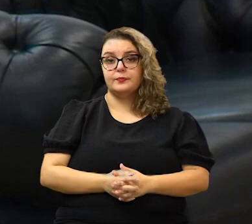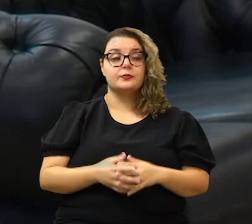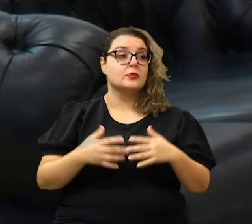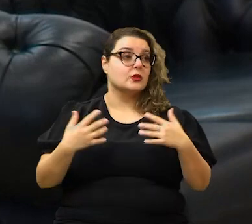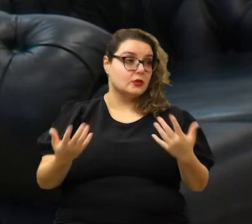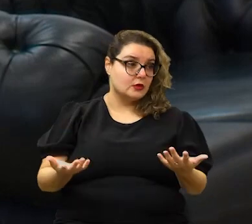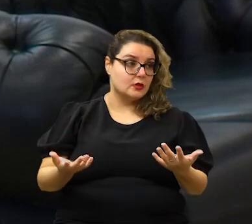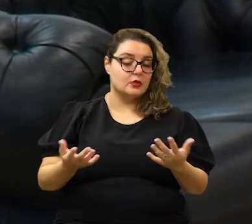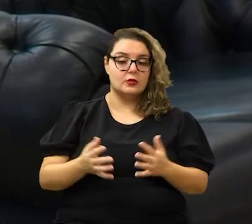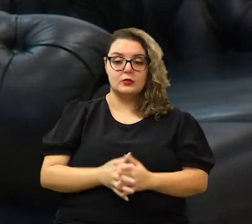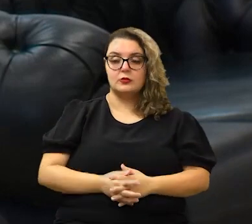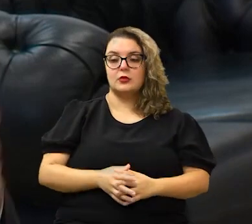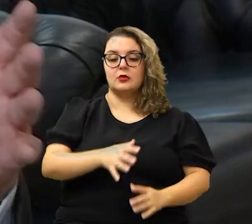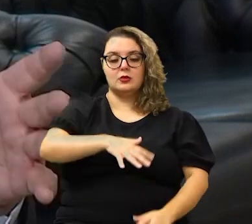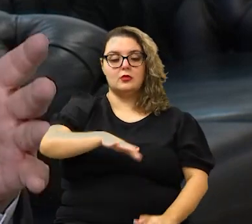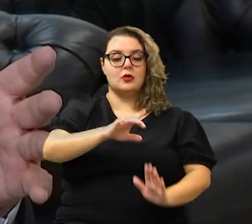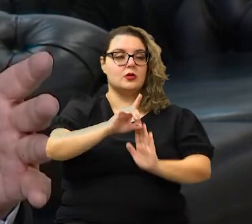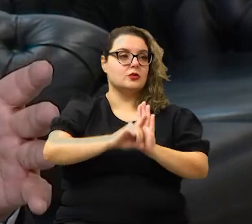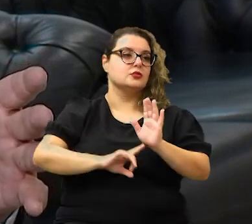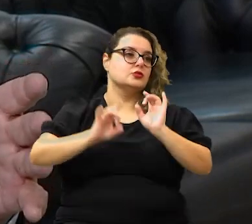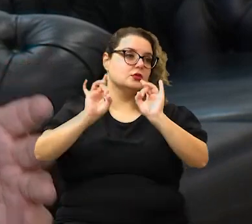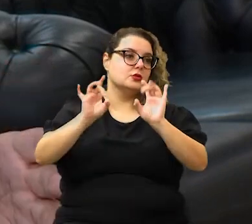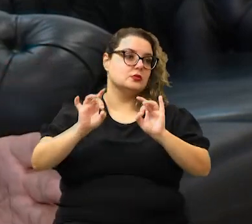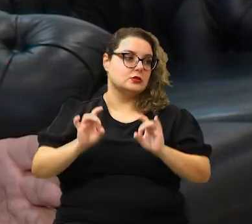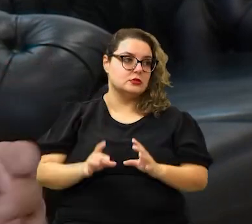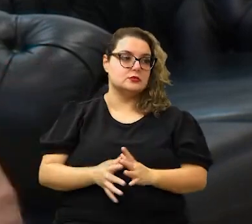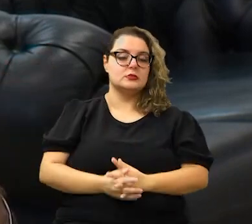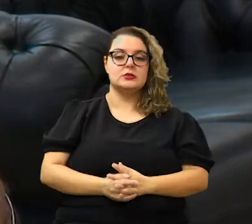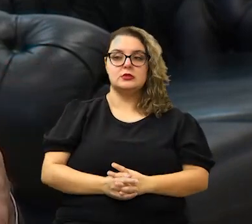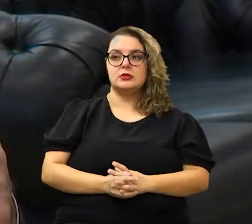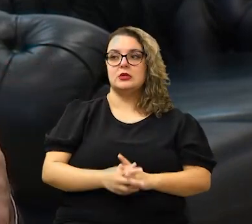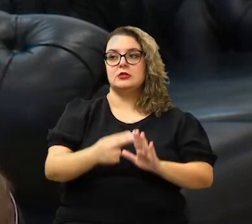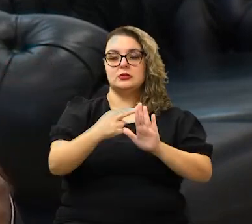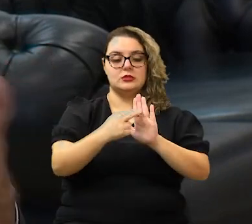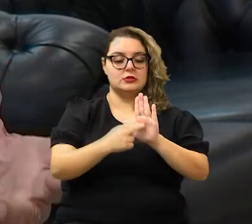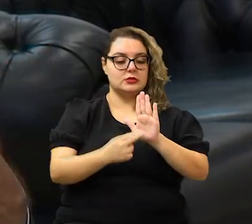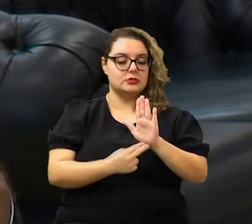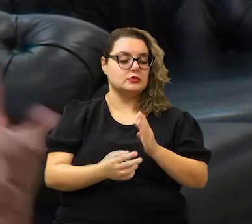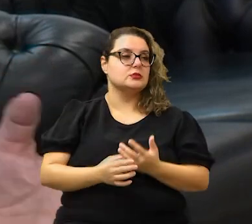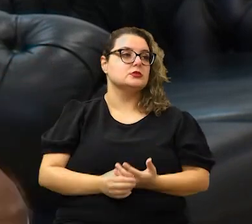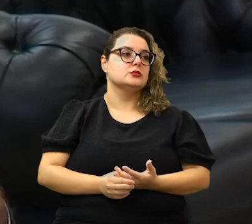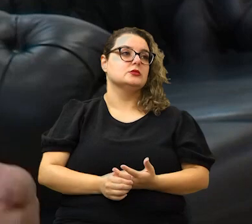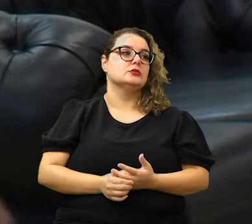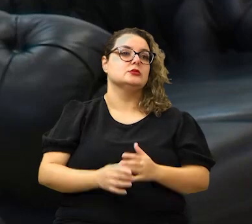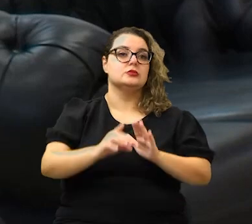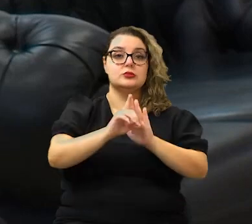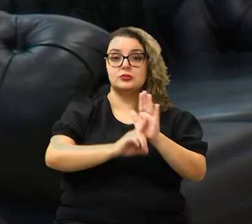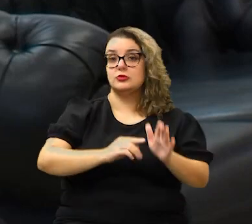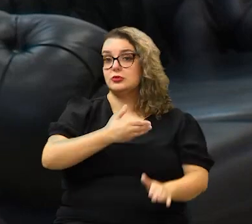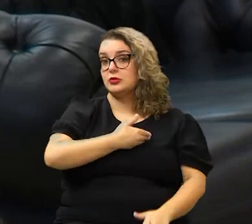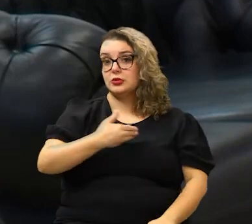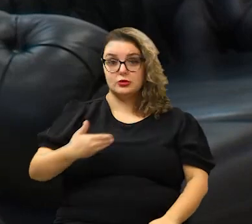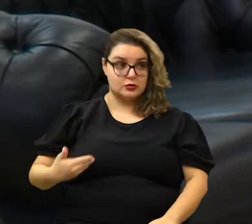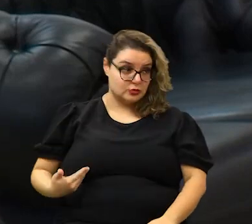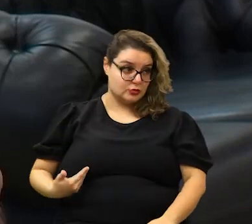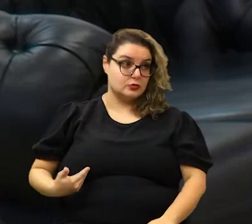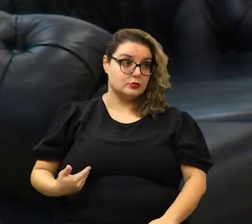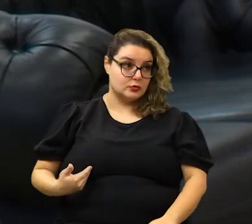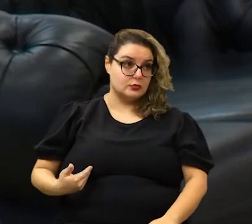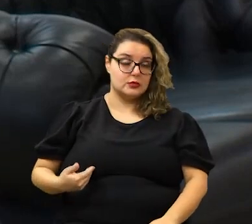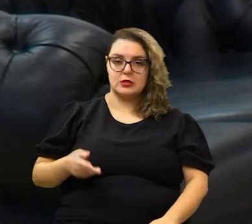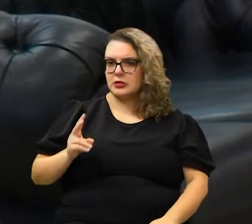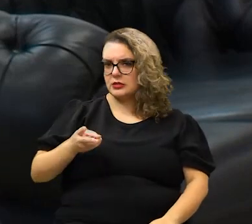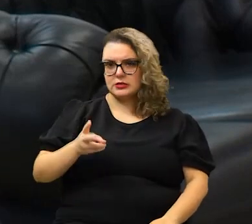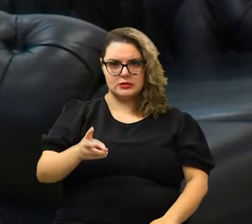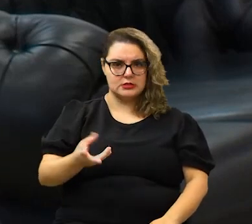população. Então, é um campo do direito específico, as normas do direito público, elas são